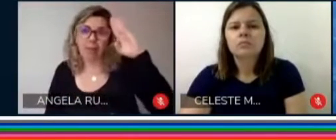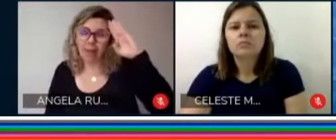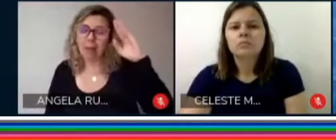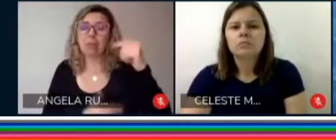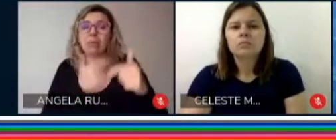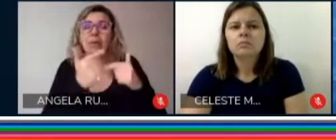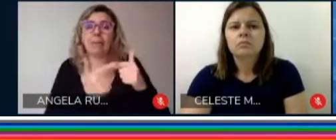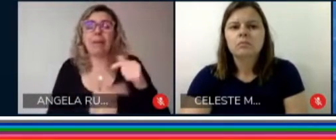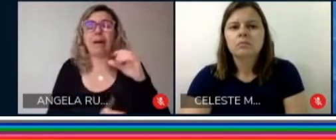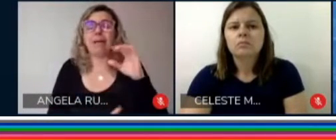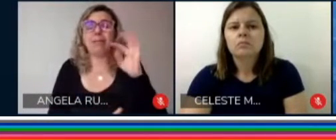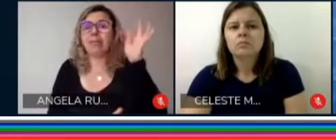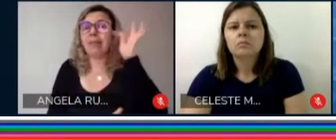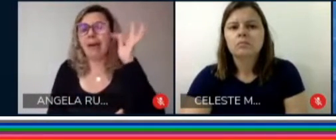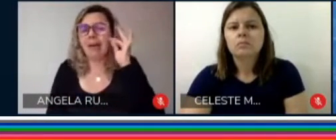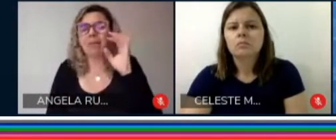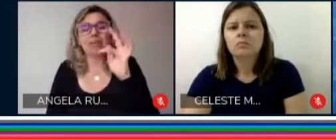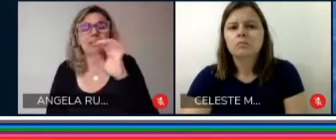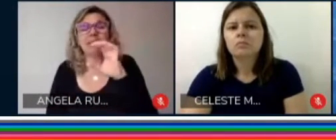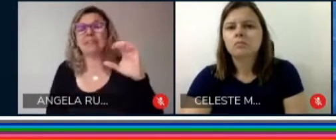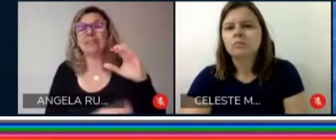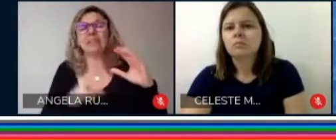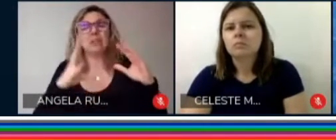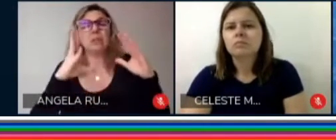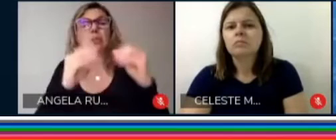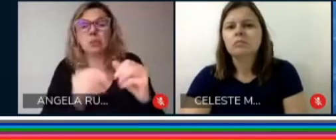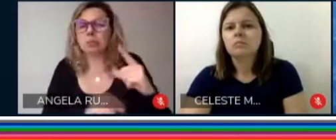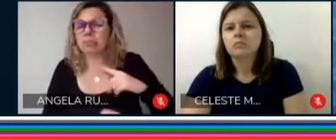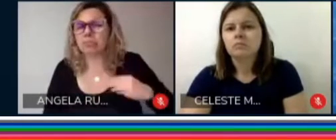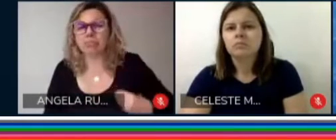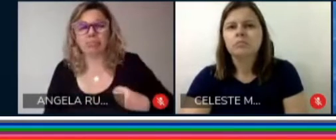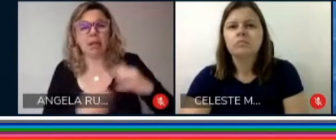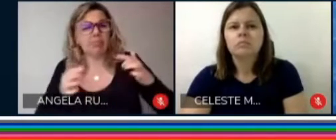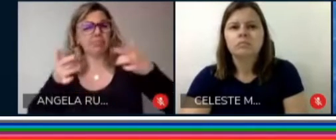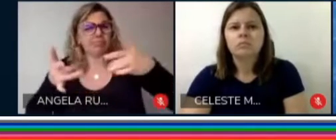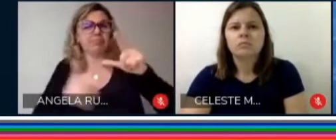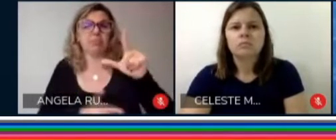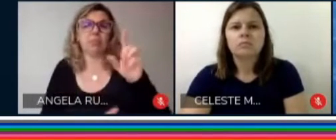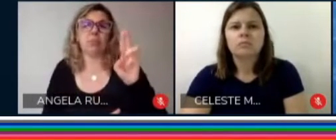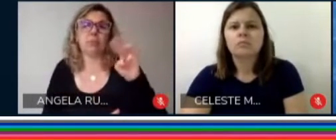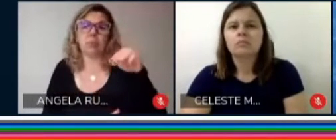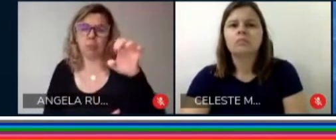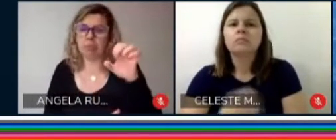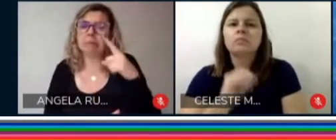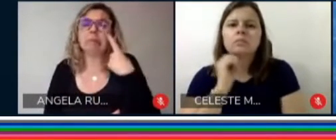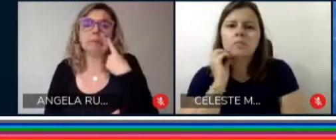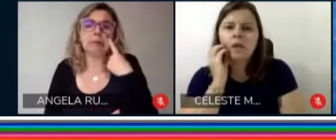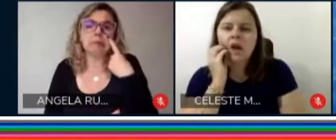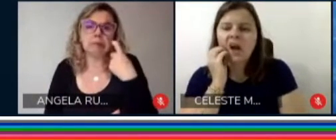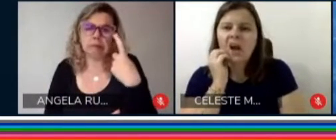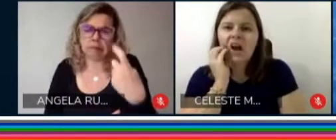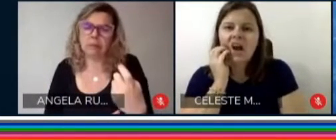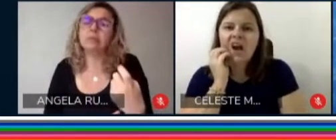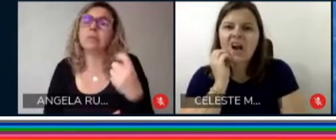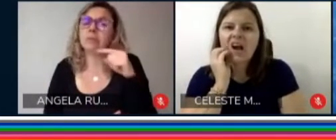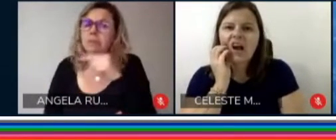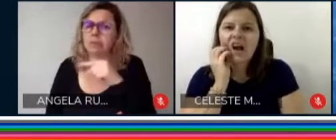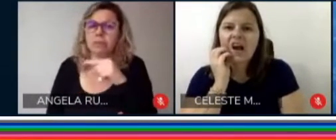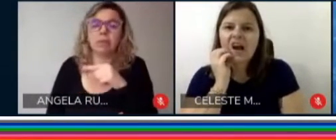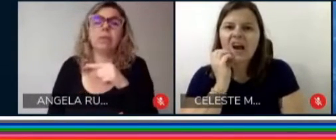os TCCs de toda a universidade também. Né? Então, é uma base de dados interessante, né? Porque ela